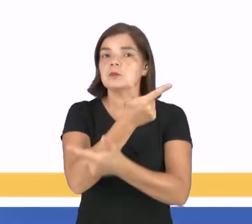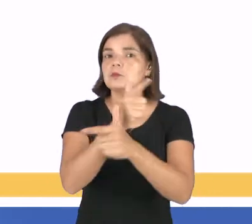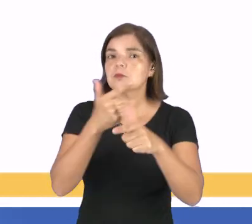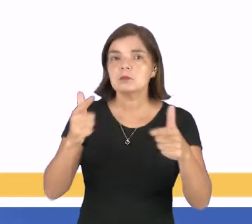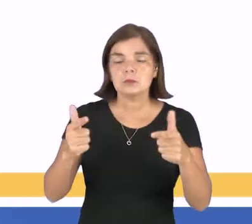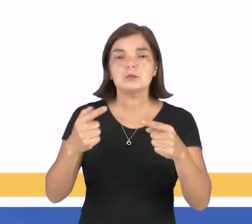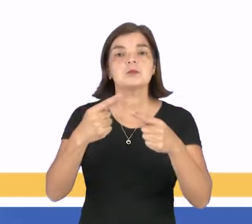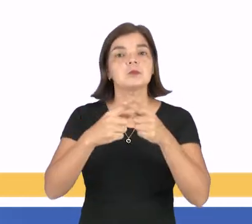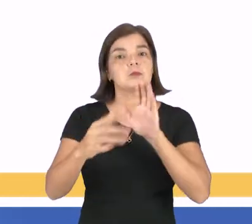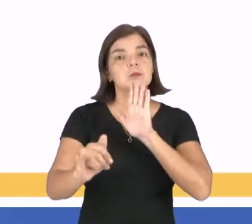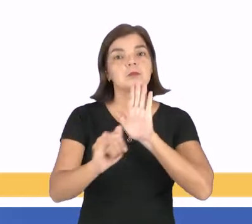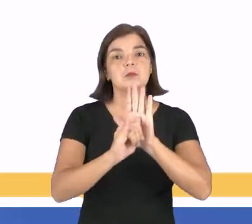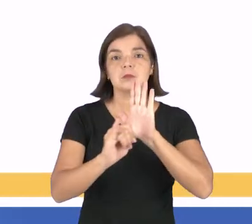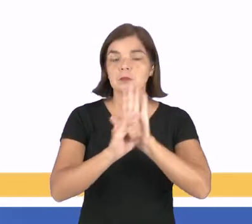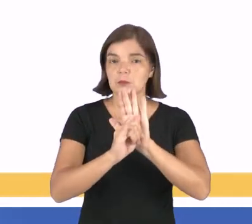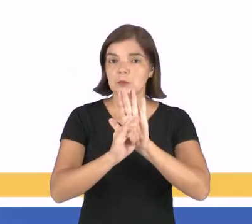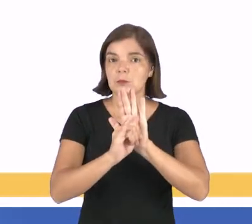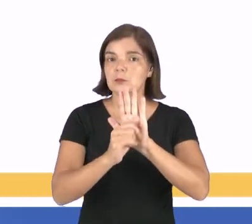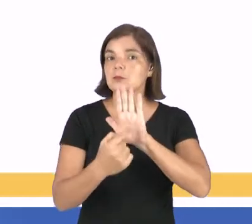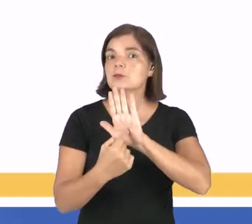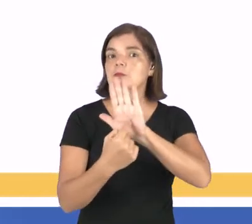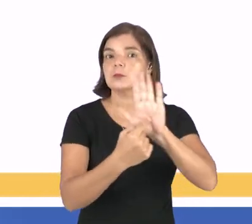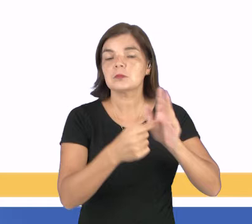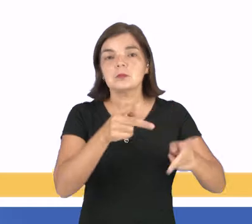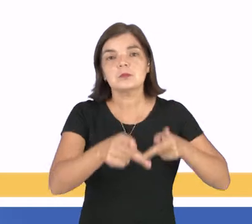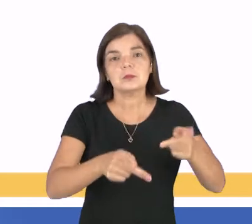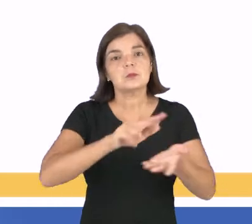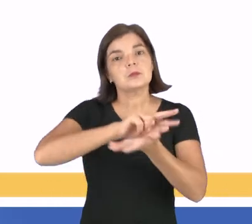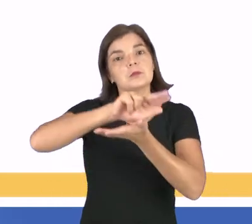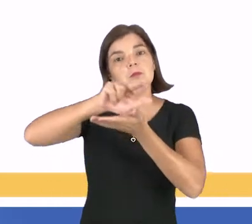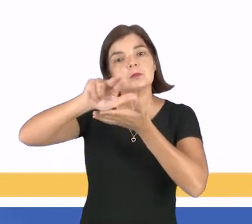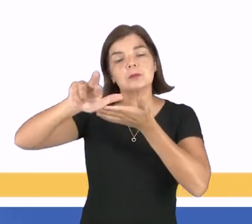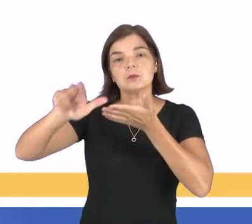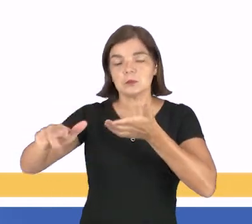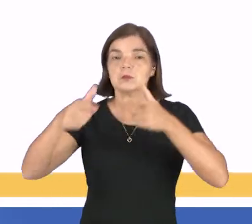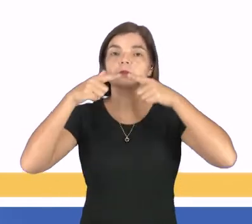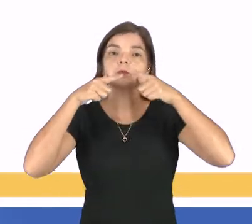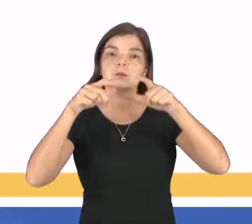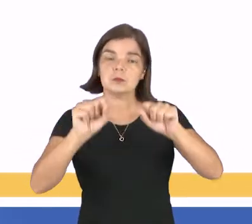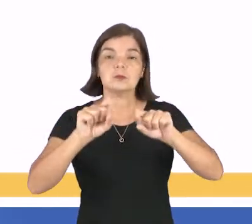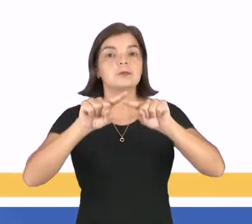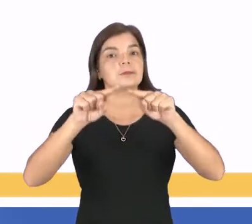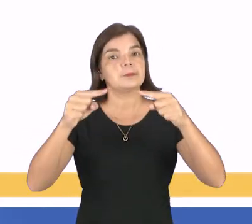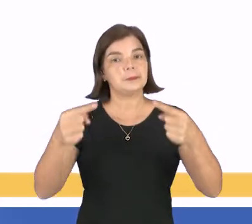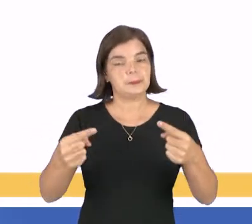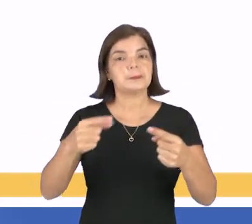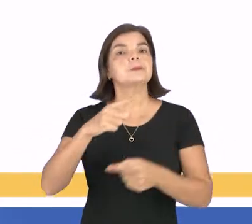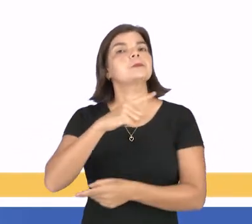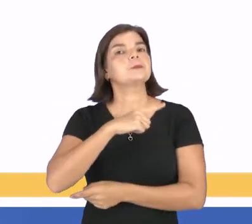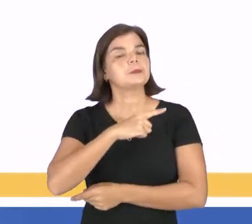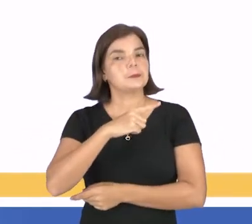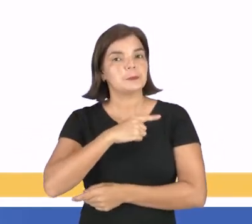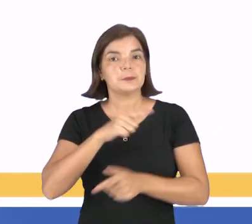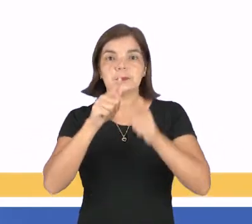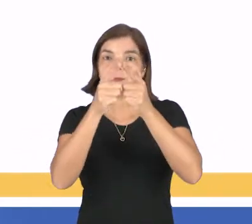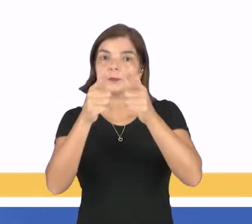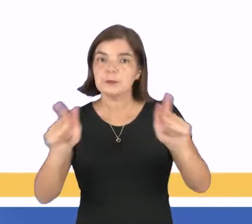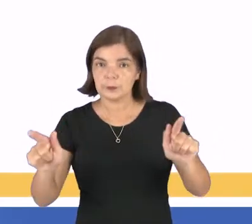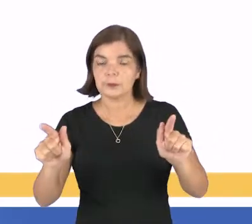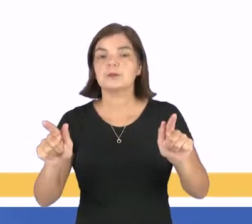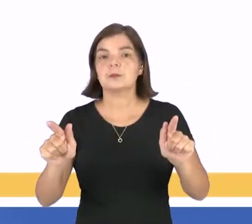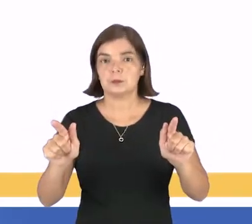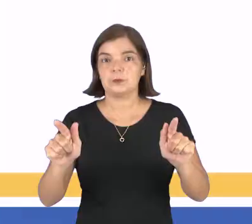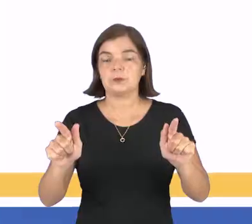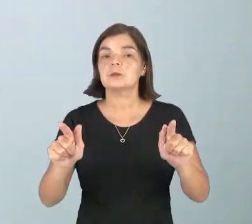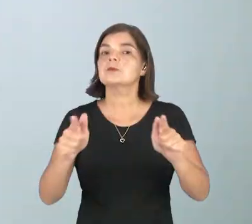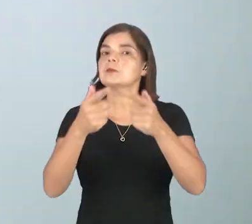revelar a identidade cultural de um povo. São as variações linguísticas. Porém, nós temos a gramática